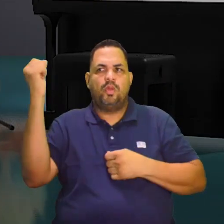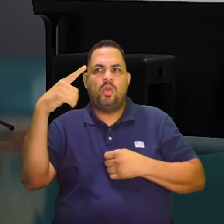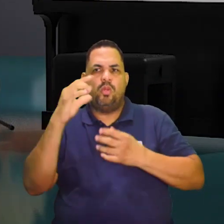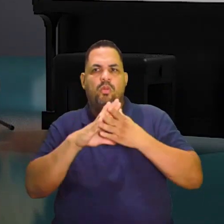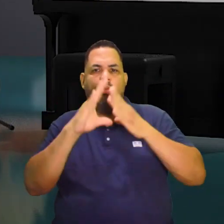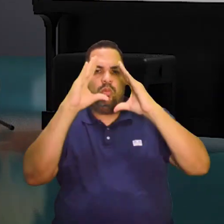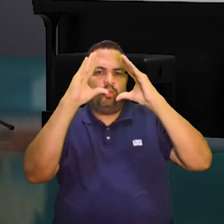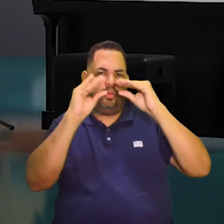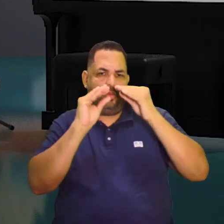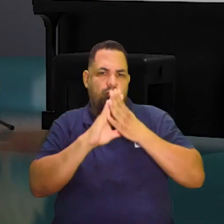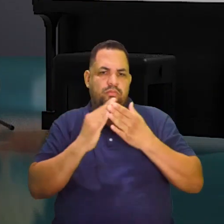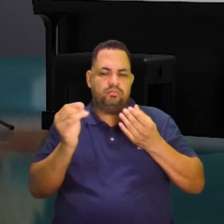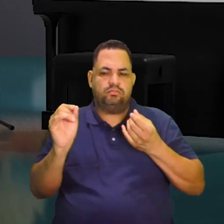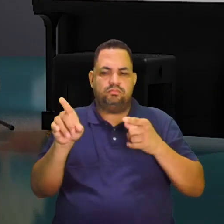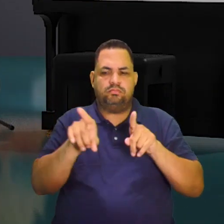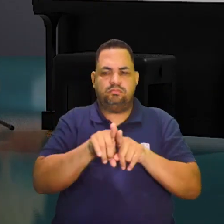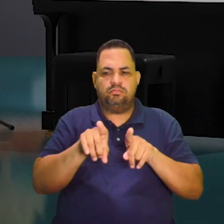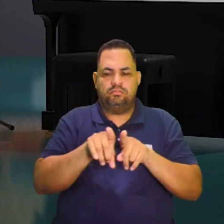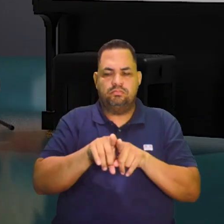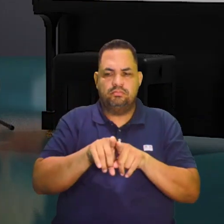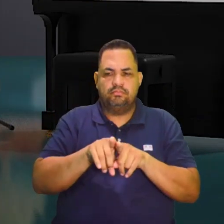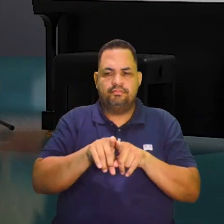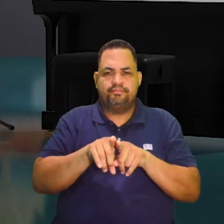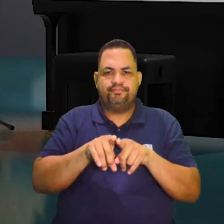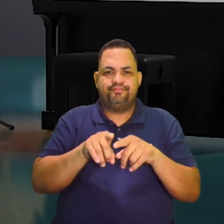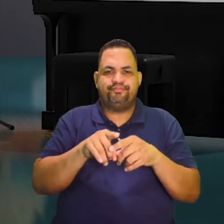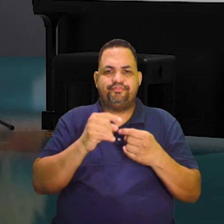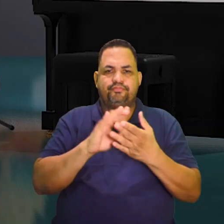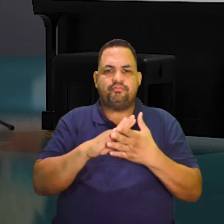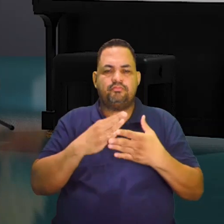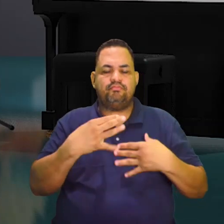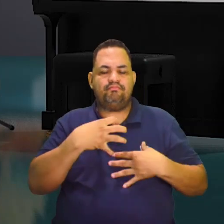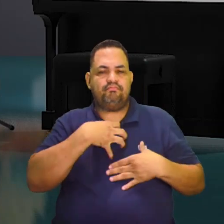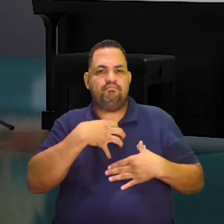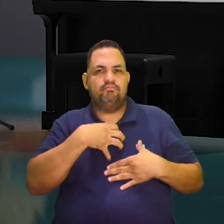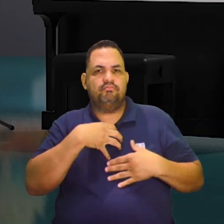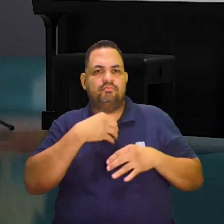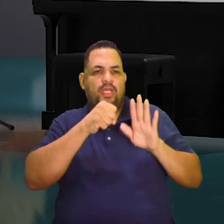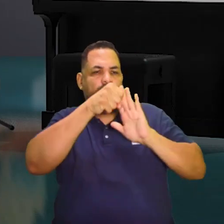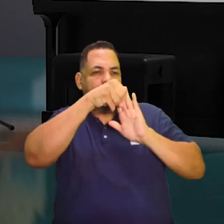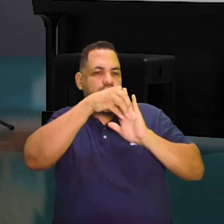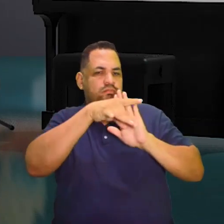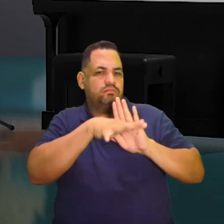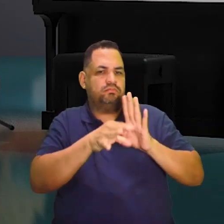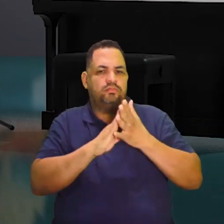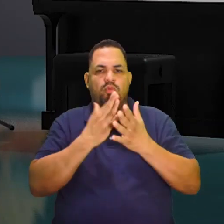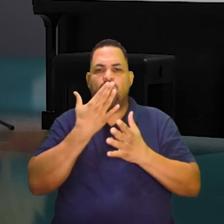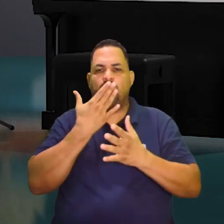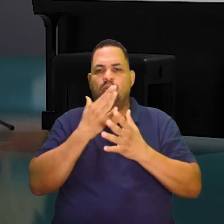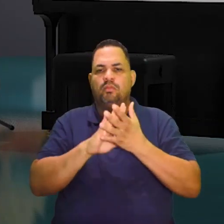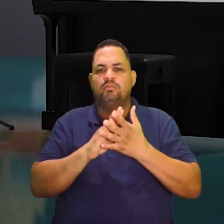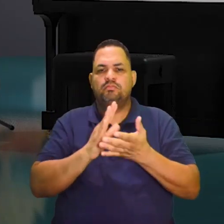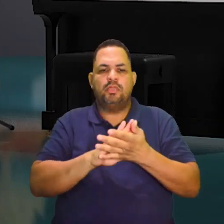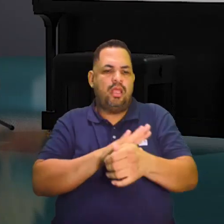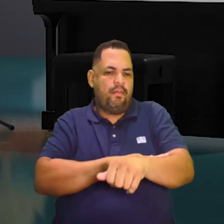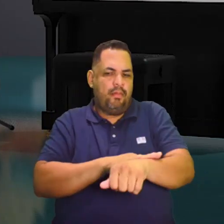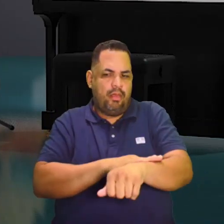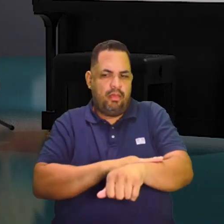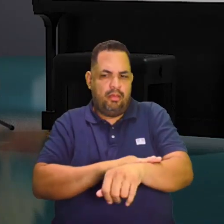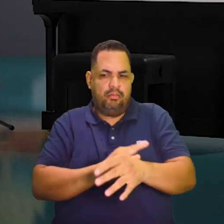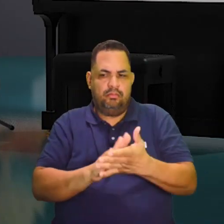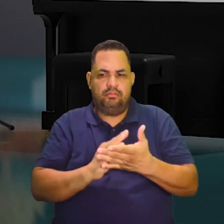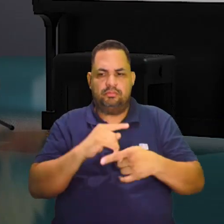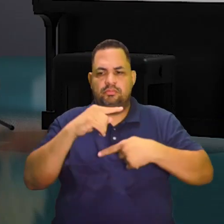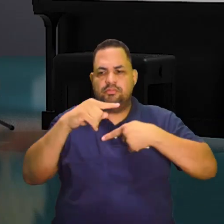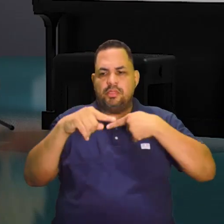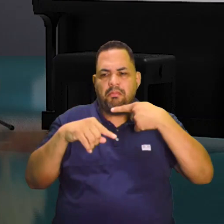de claro e escuro, dando a sensação de sombra, cores, tons da pele. Então,